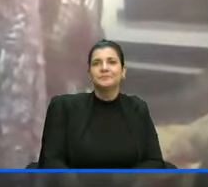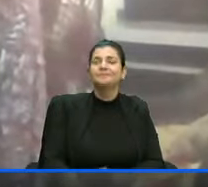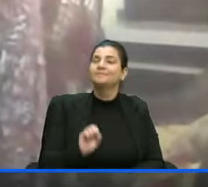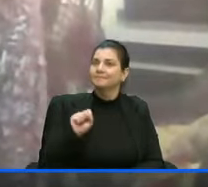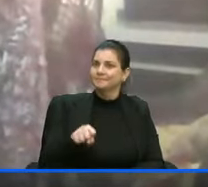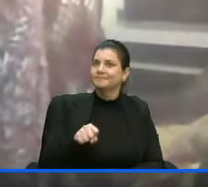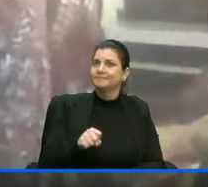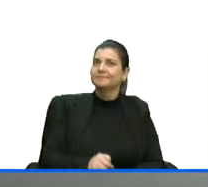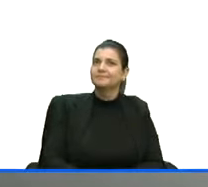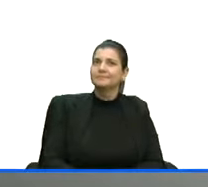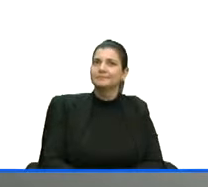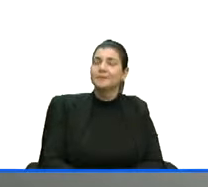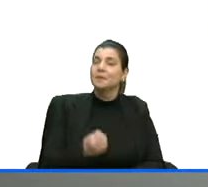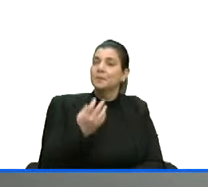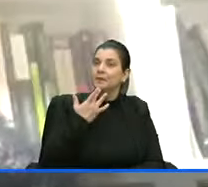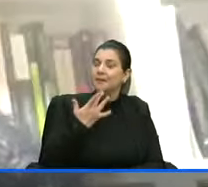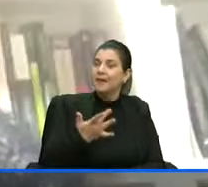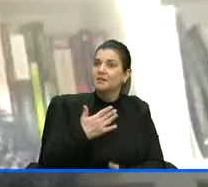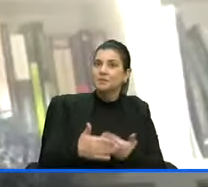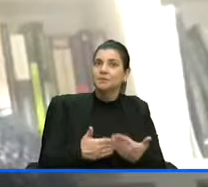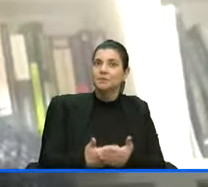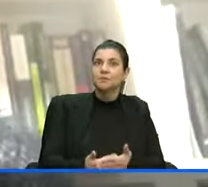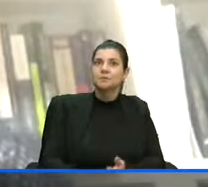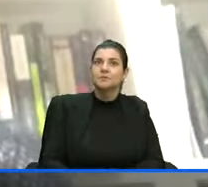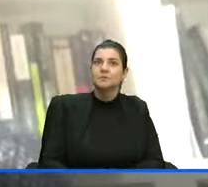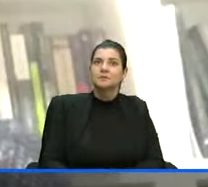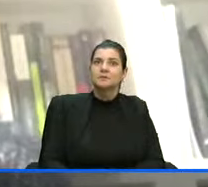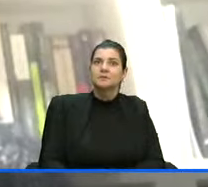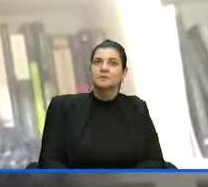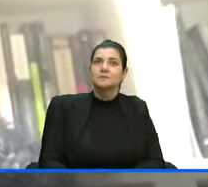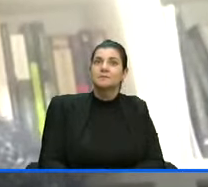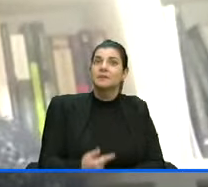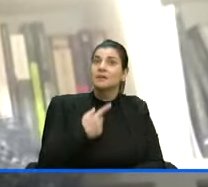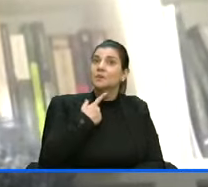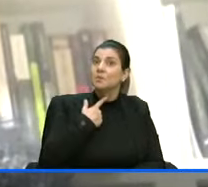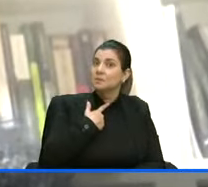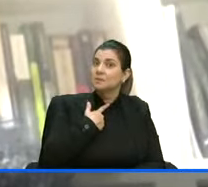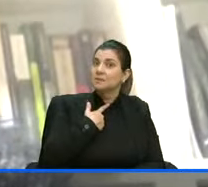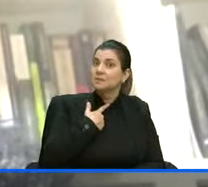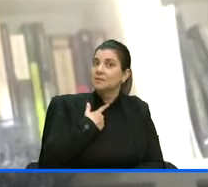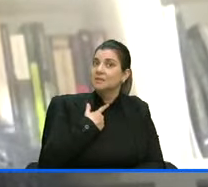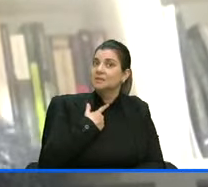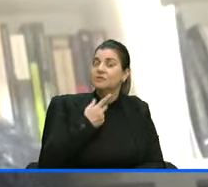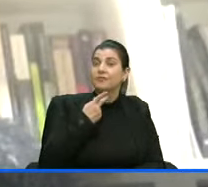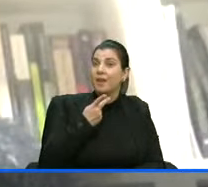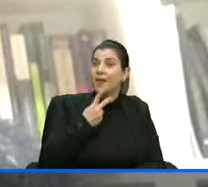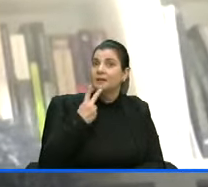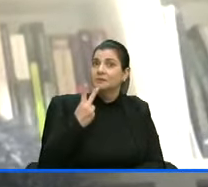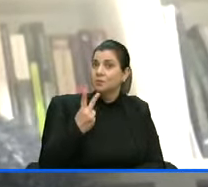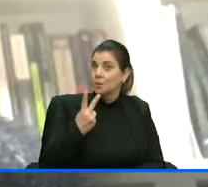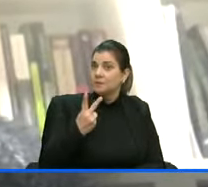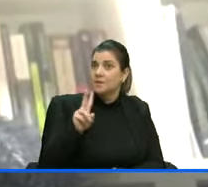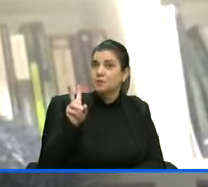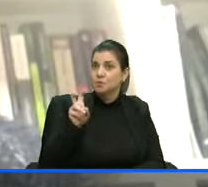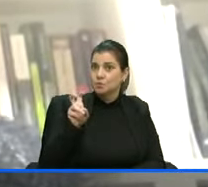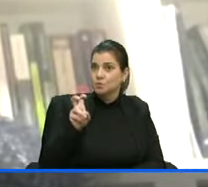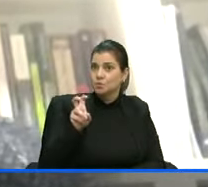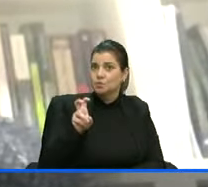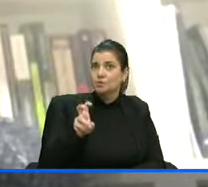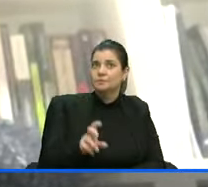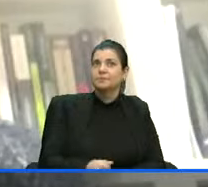então, boa tarde a todos. Eu gostaria de trazer duas questões. Estão me ouvindo bem?